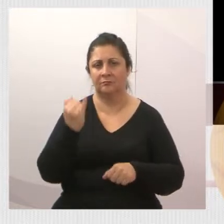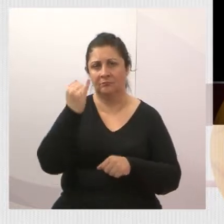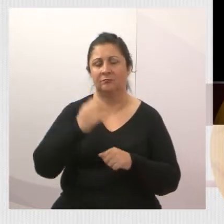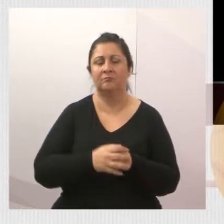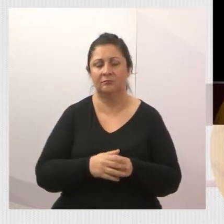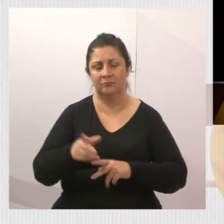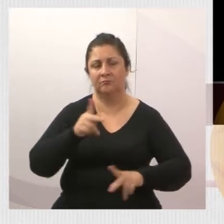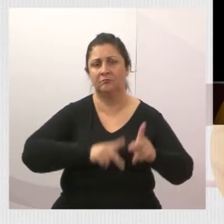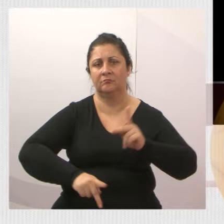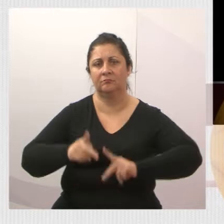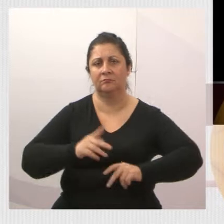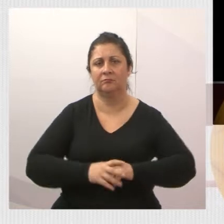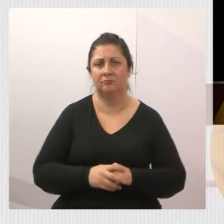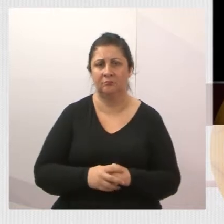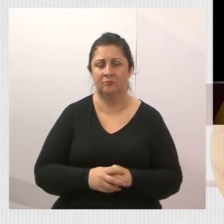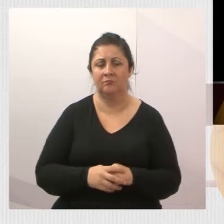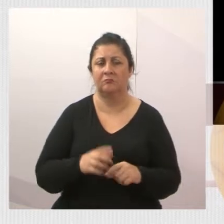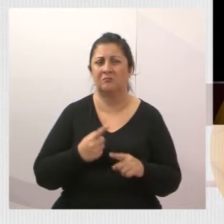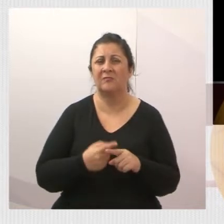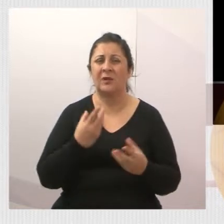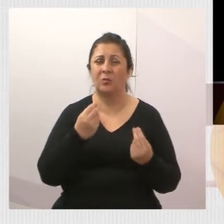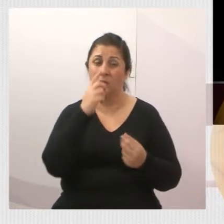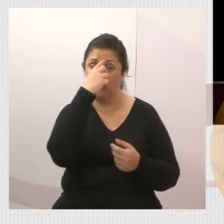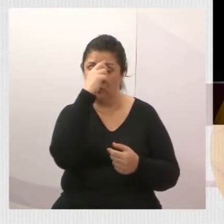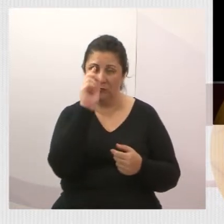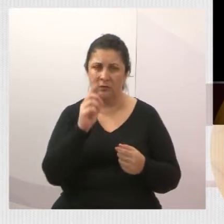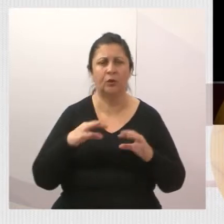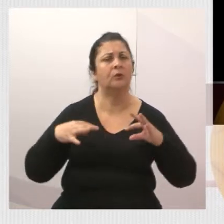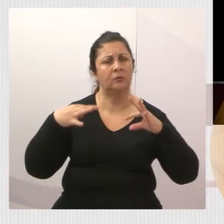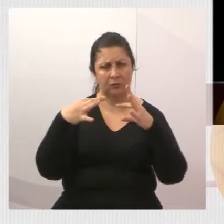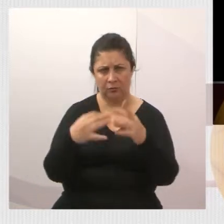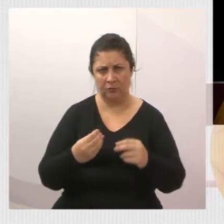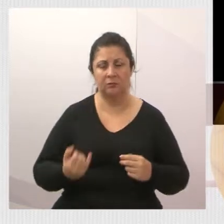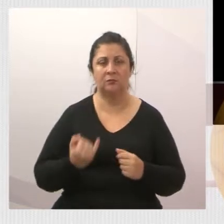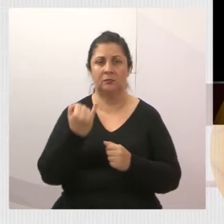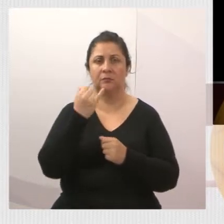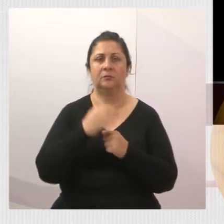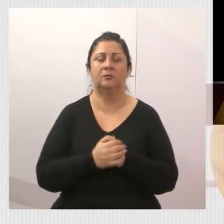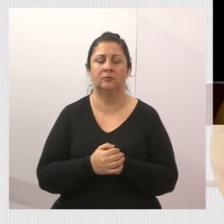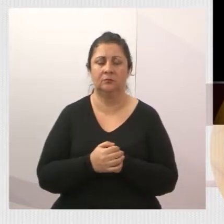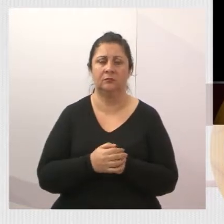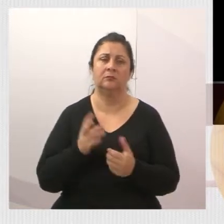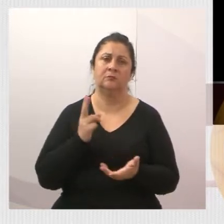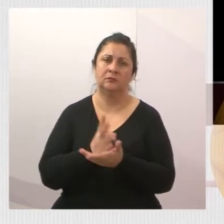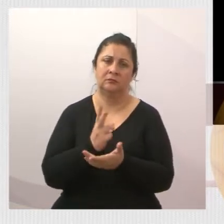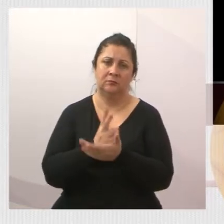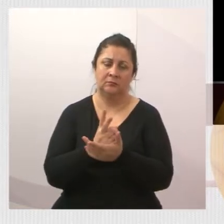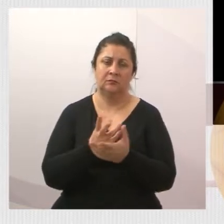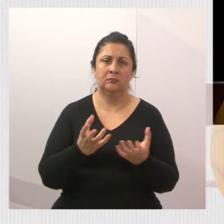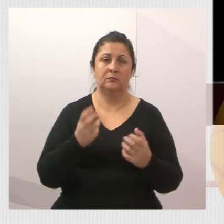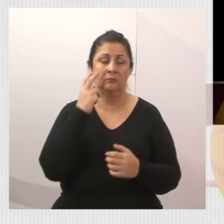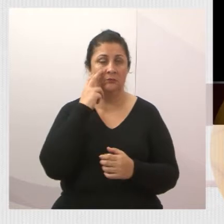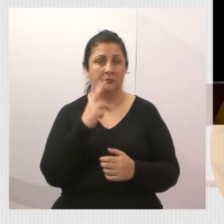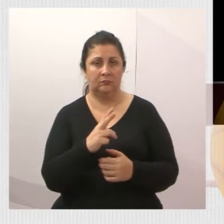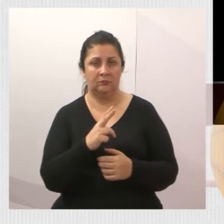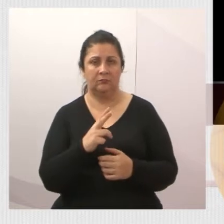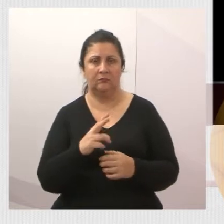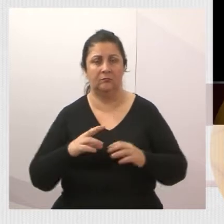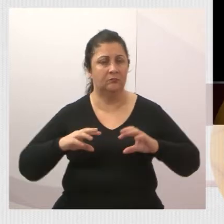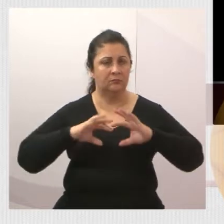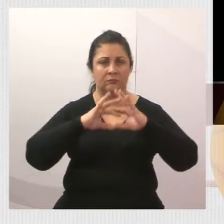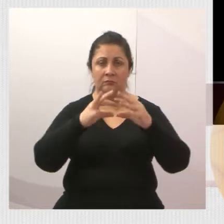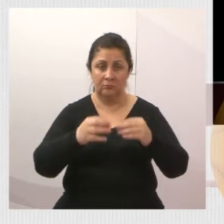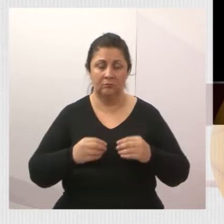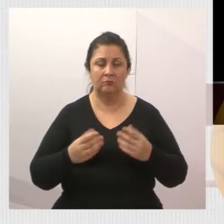para a população no tocante a dúvidas. Óbvio que todas são importantes, a gente sempre tenta olhar para o